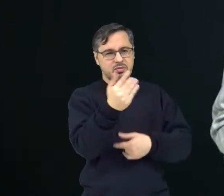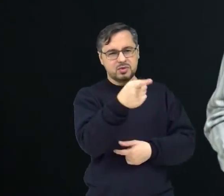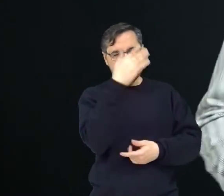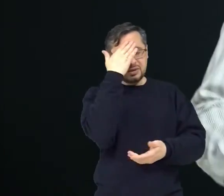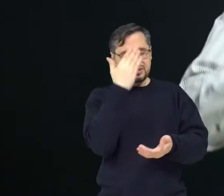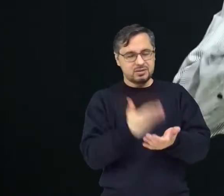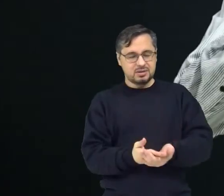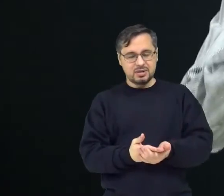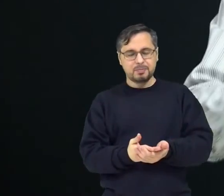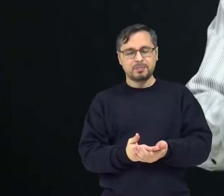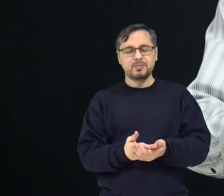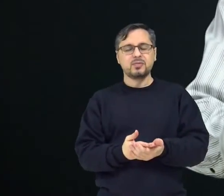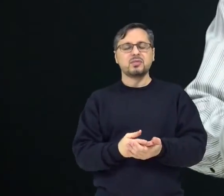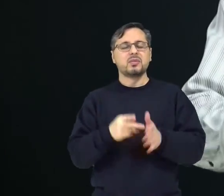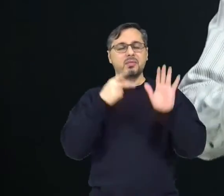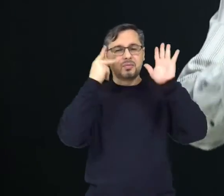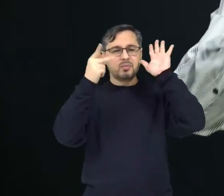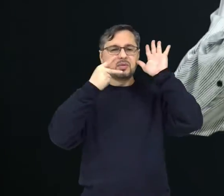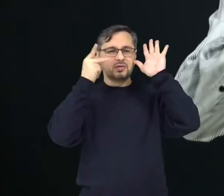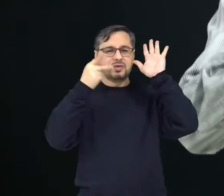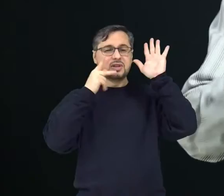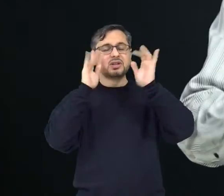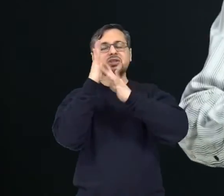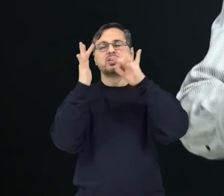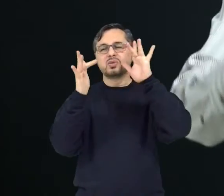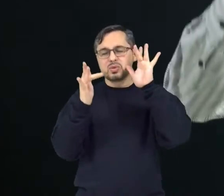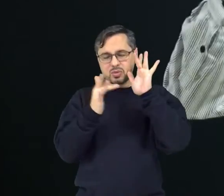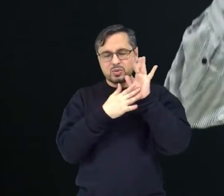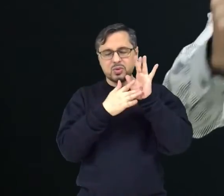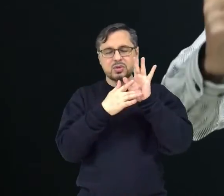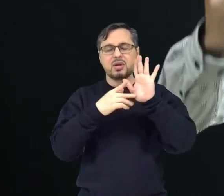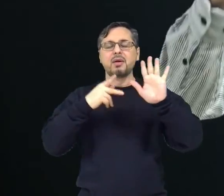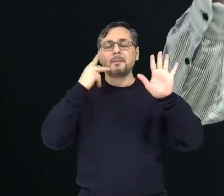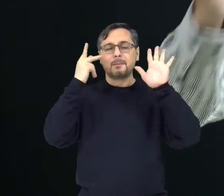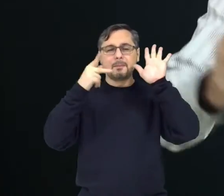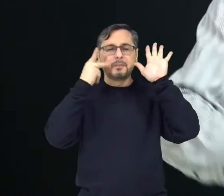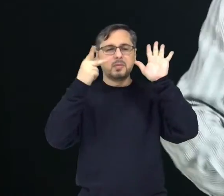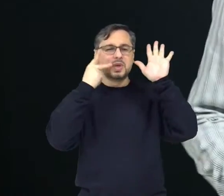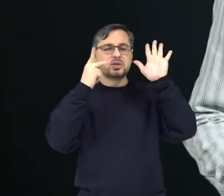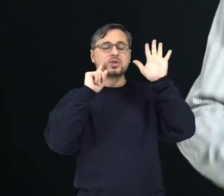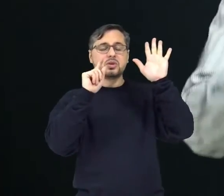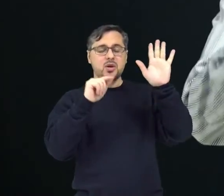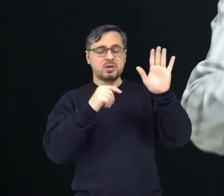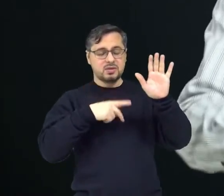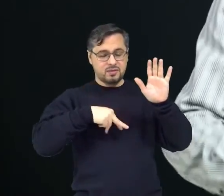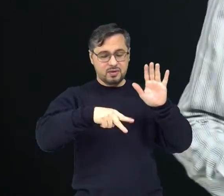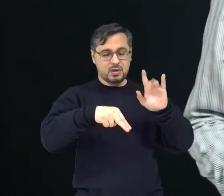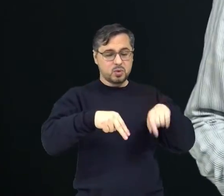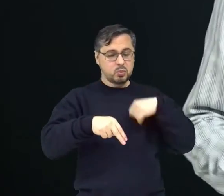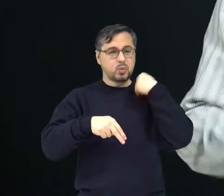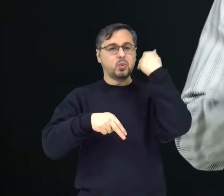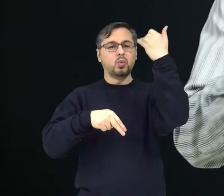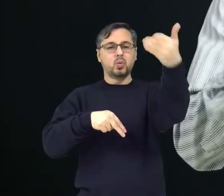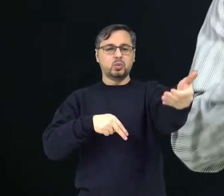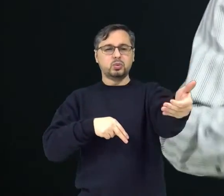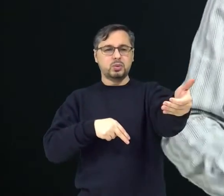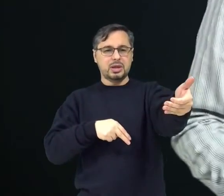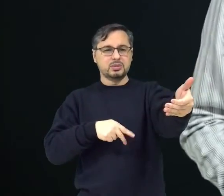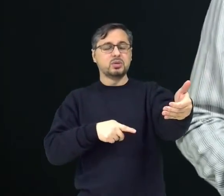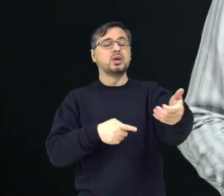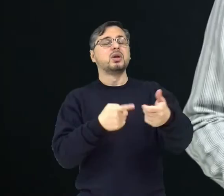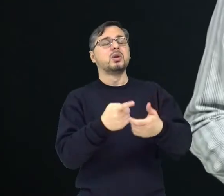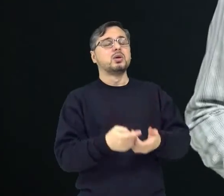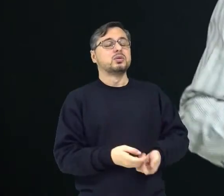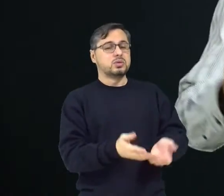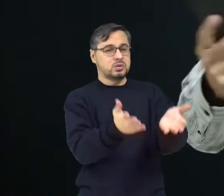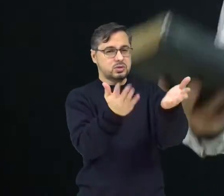profética. Foi Jesus quem nos garantiu que passaremos para o outro lado. Eu lhe convido nesta manhã a descansar em